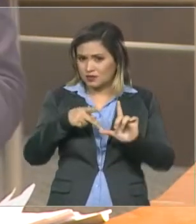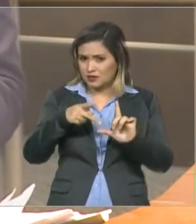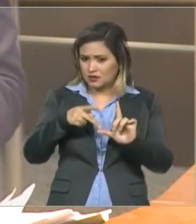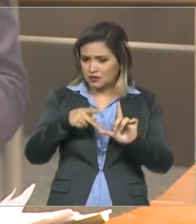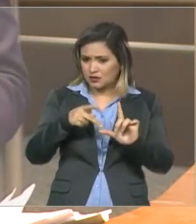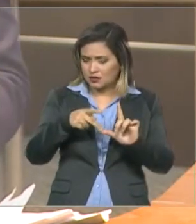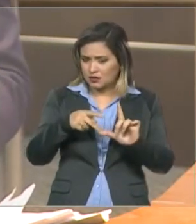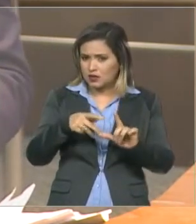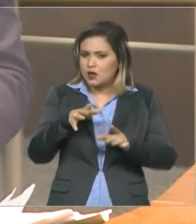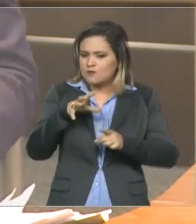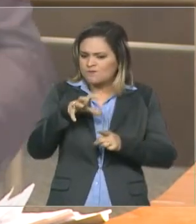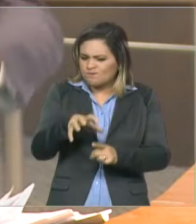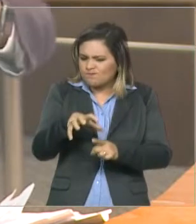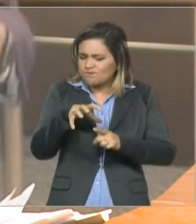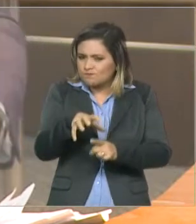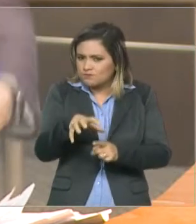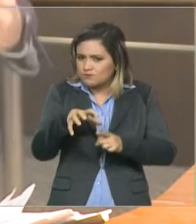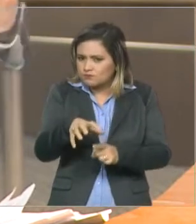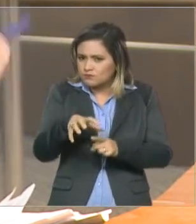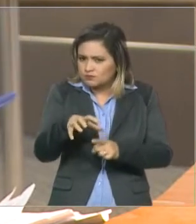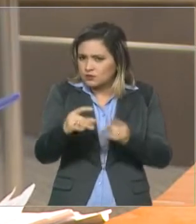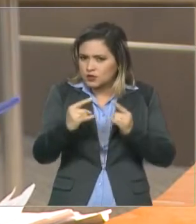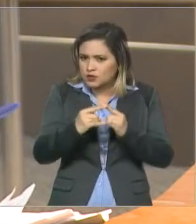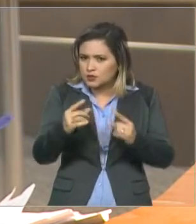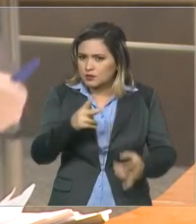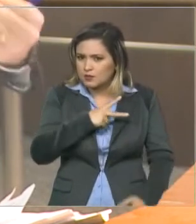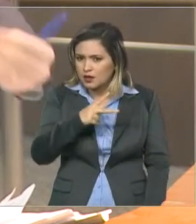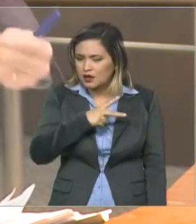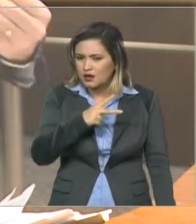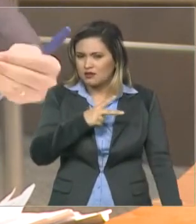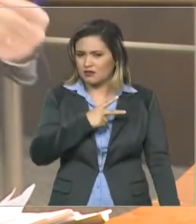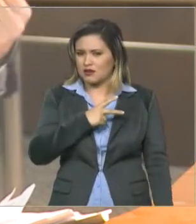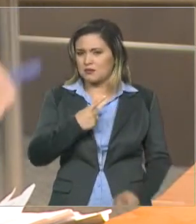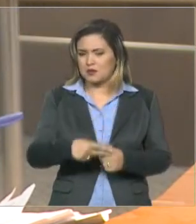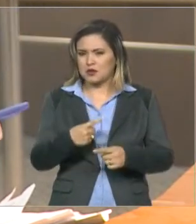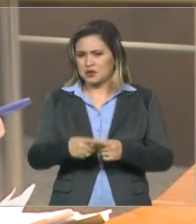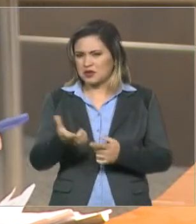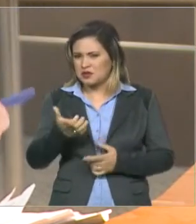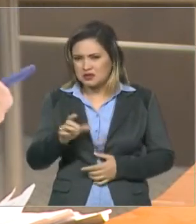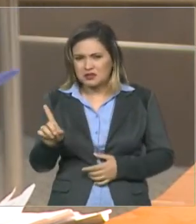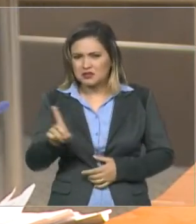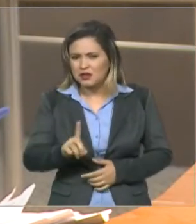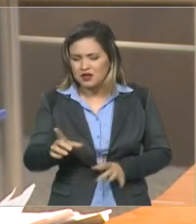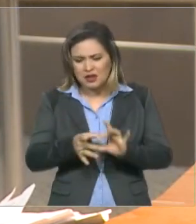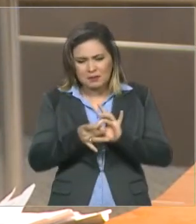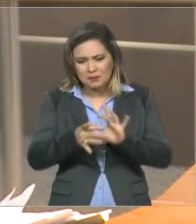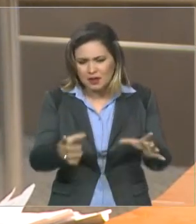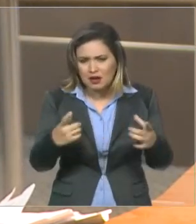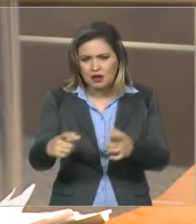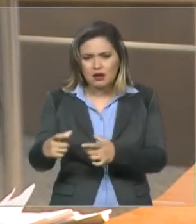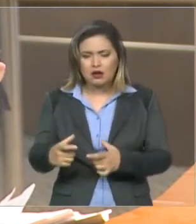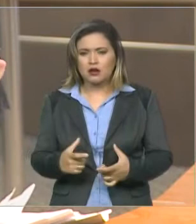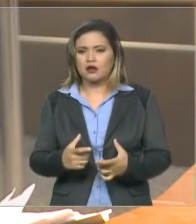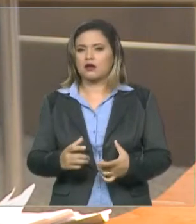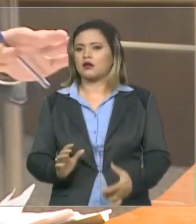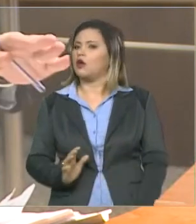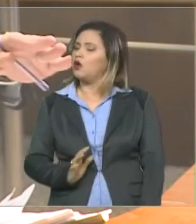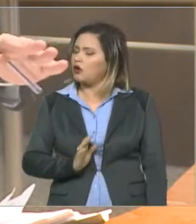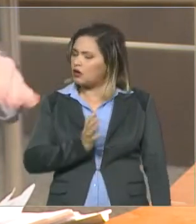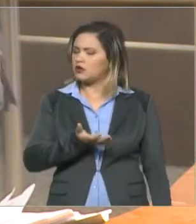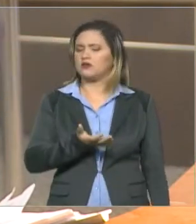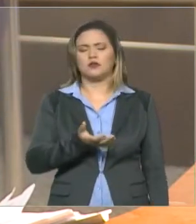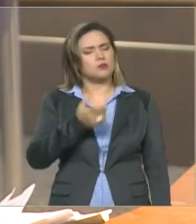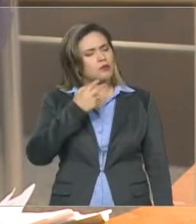chantagear uma instituição privada para não ceder um espaço, isso é um absurdo, que não vai se repetir, até